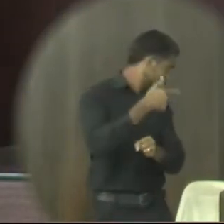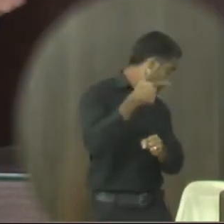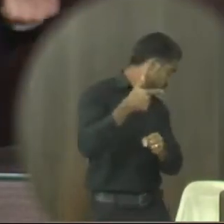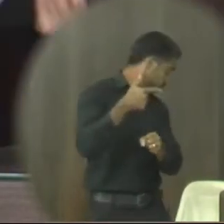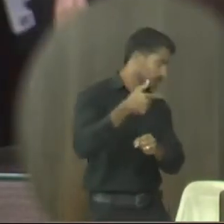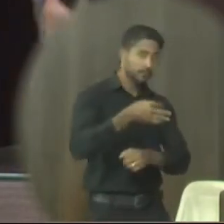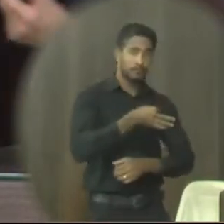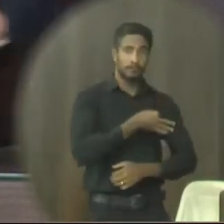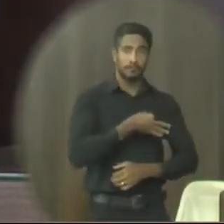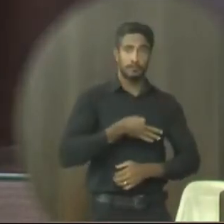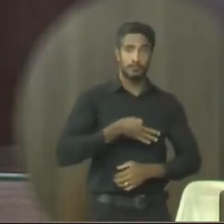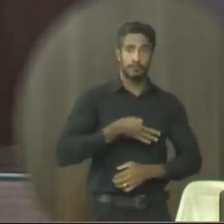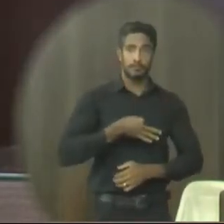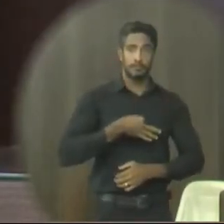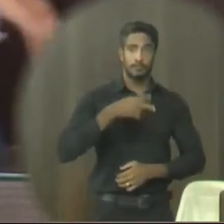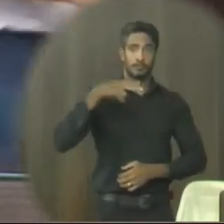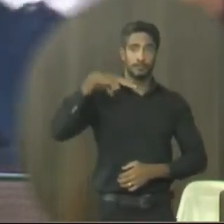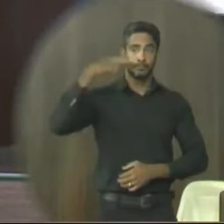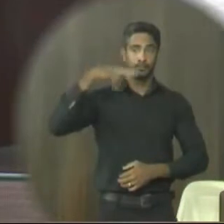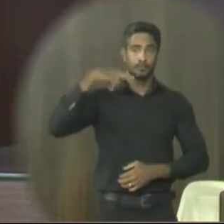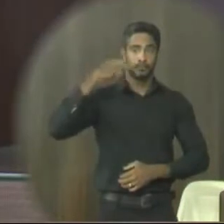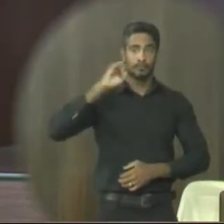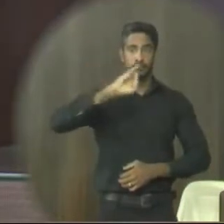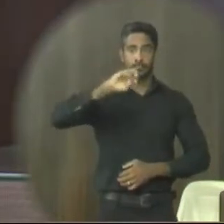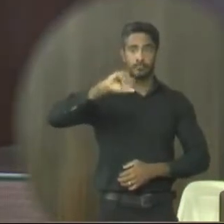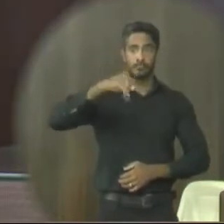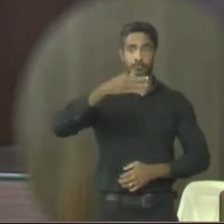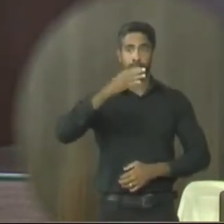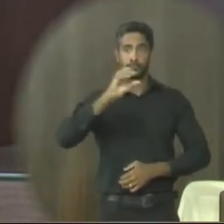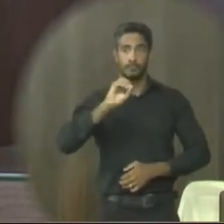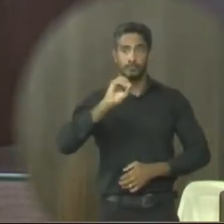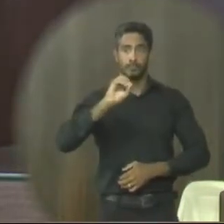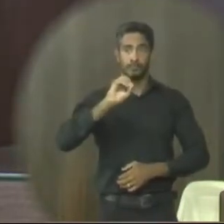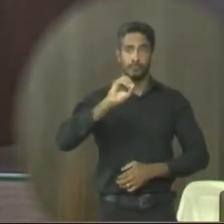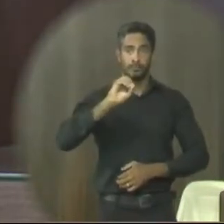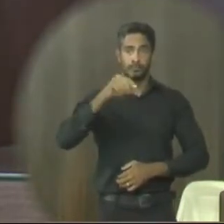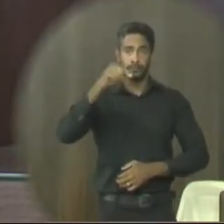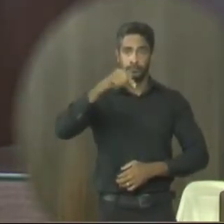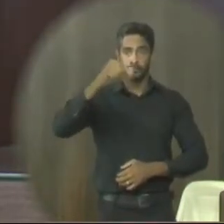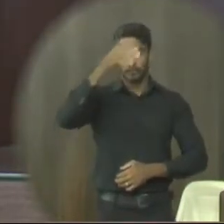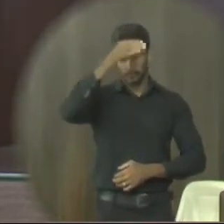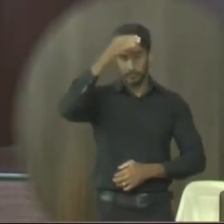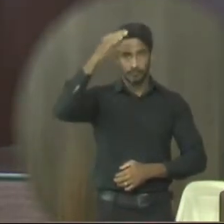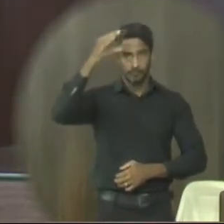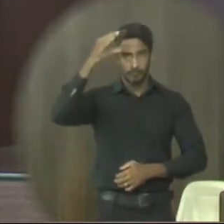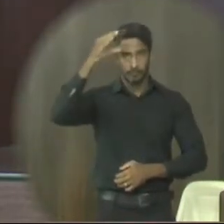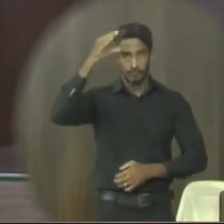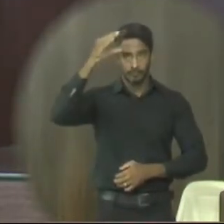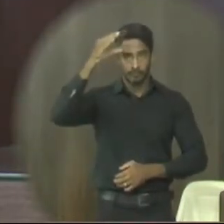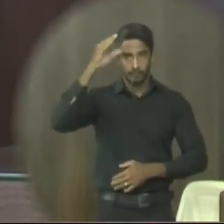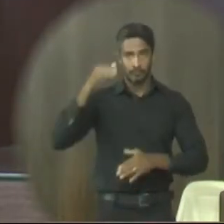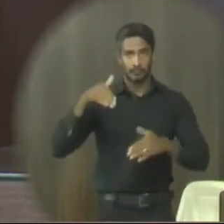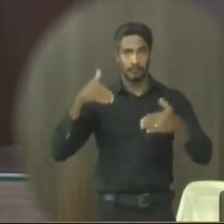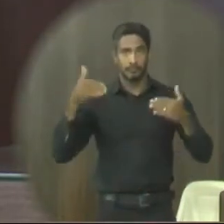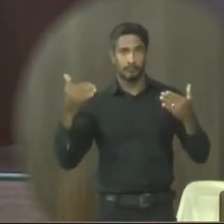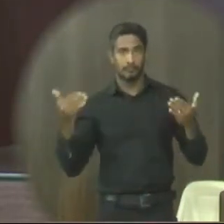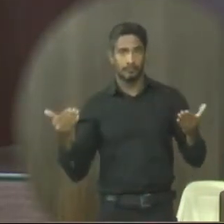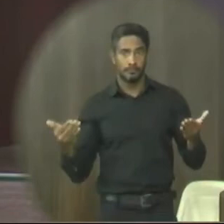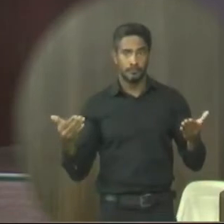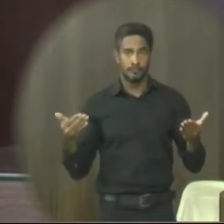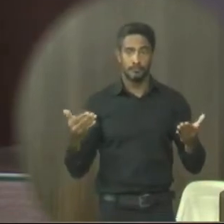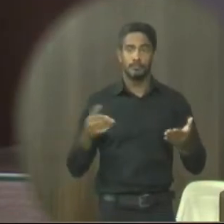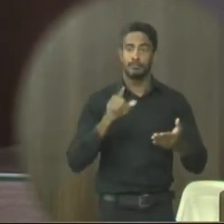autoria do ministro vereador João Pereira da Silva, dessa egrégia Casa de Lei. Sem mais acertos de